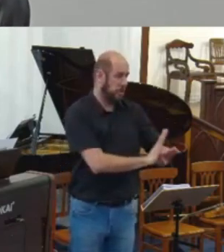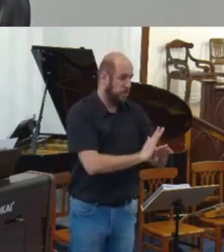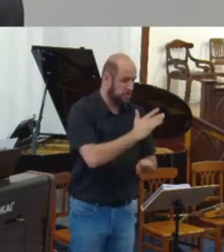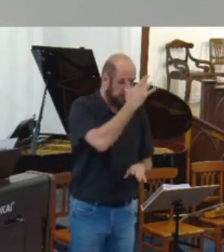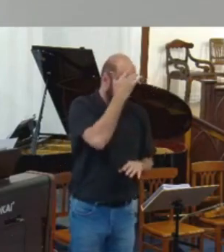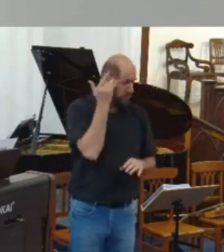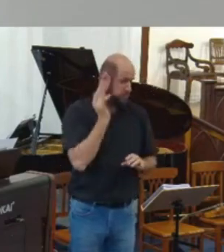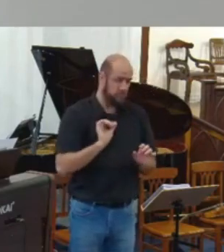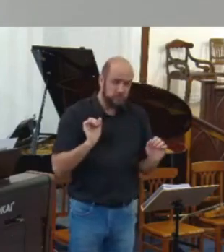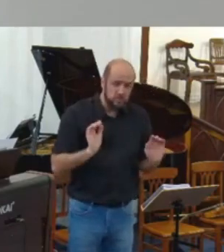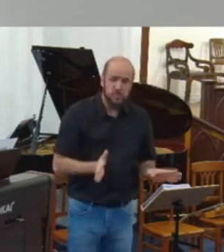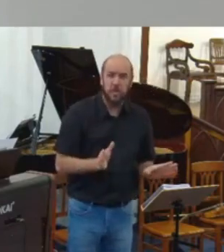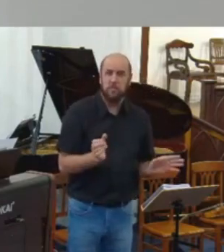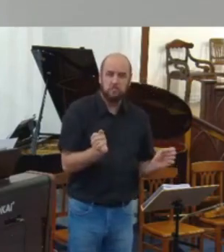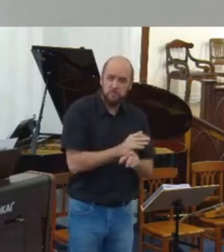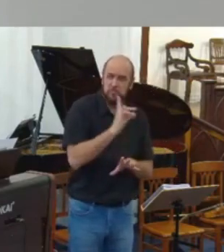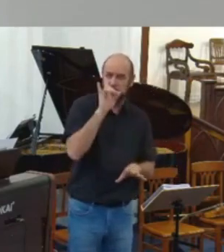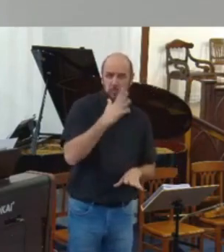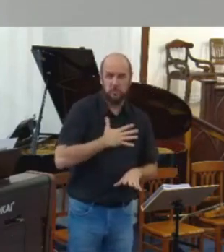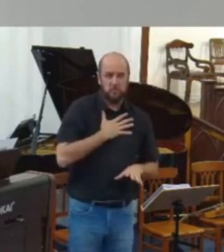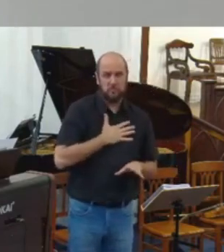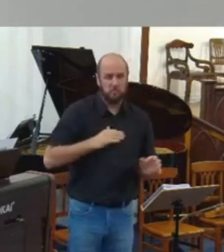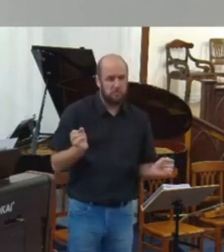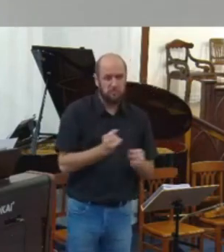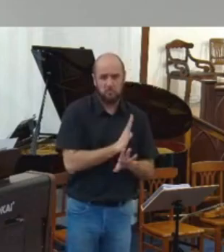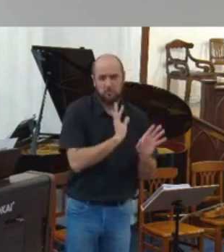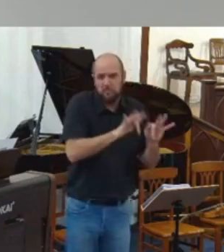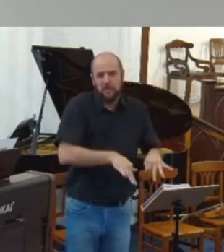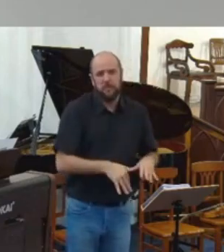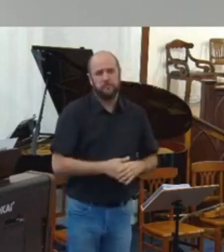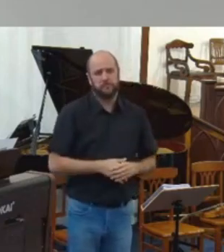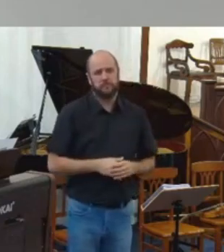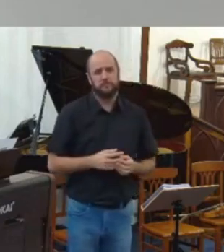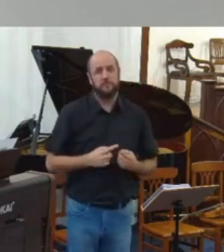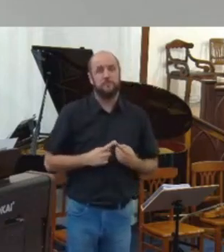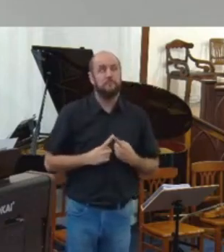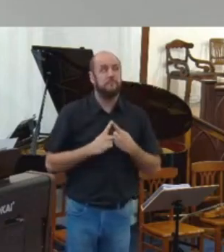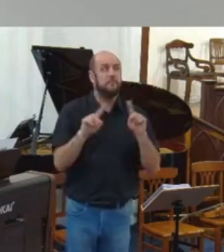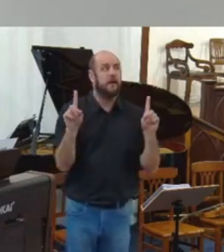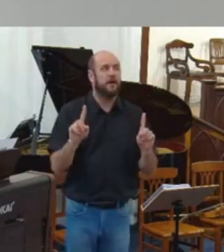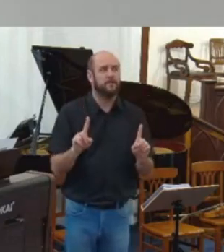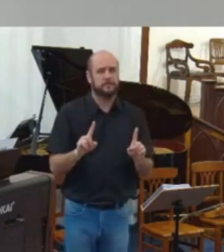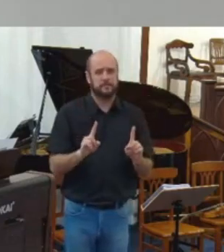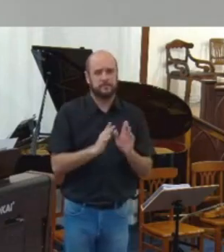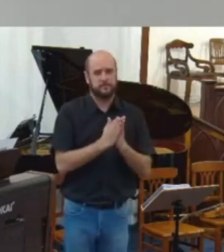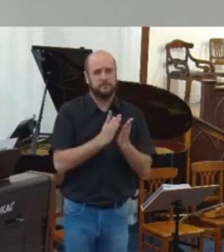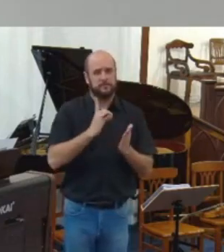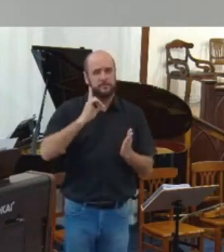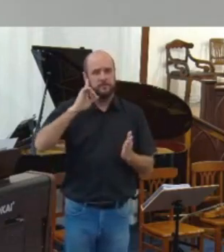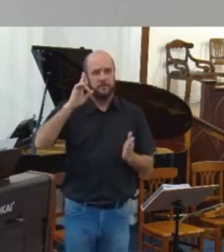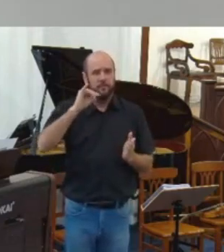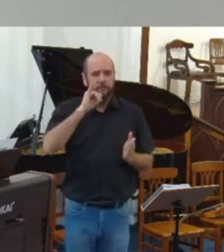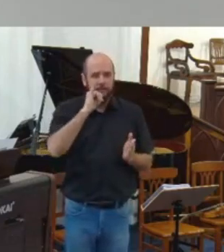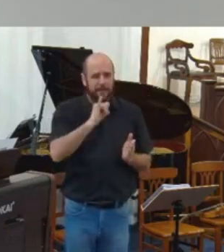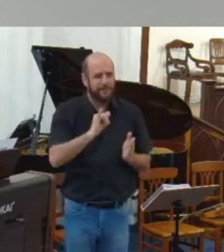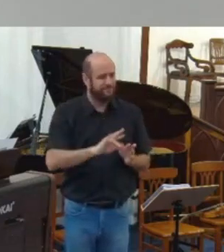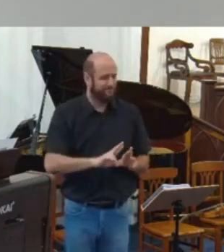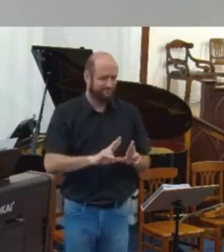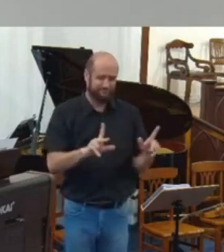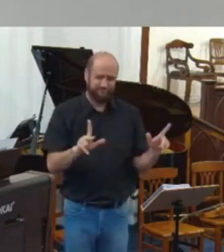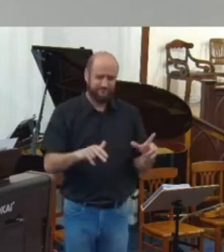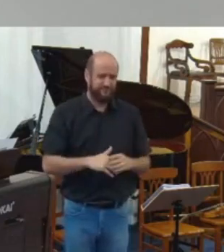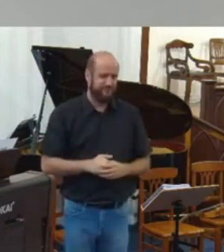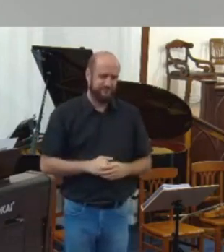obras, agradar a Deus. Mas a palavra diz que ainda não é isso.